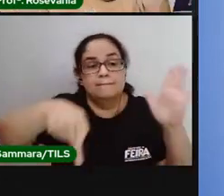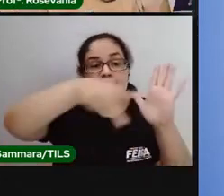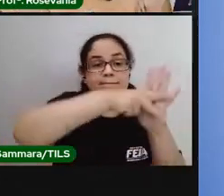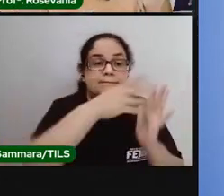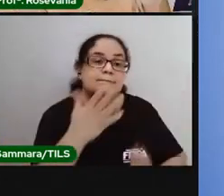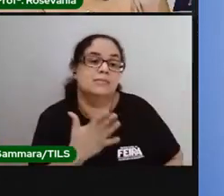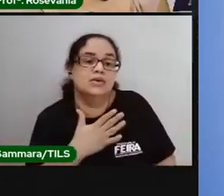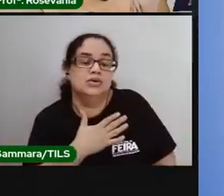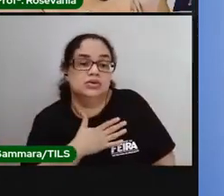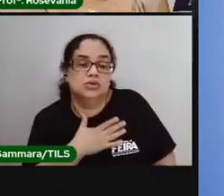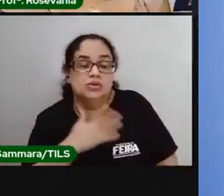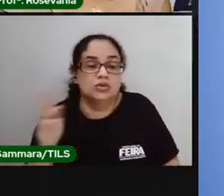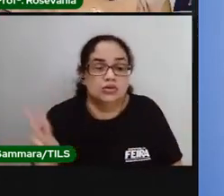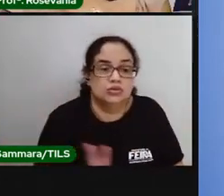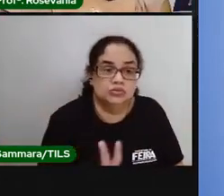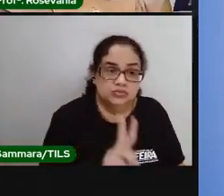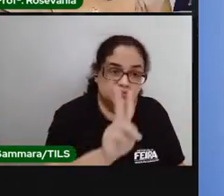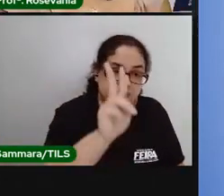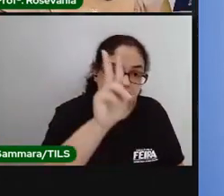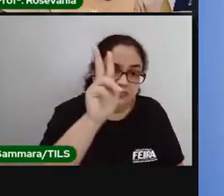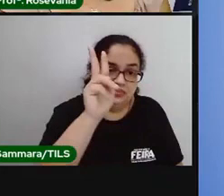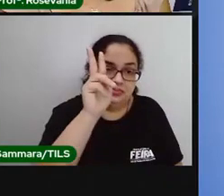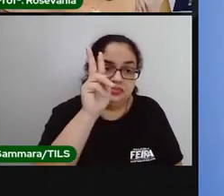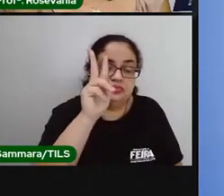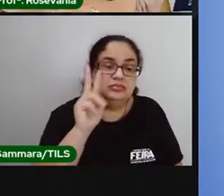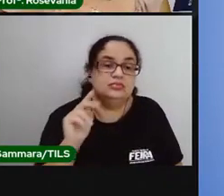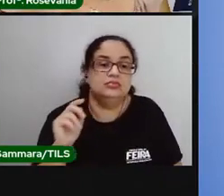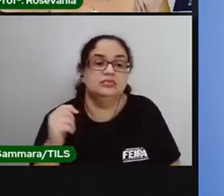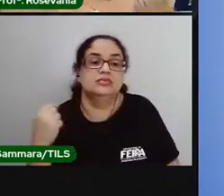um valor para a gente, né, que agrega